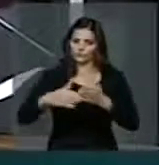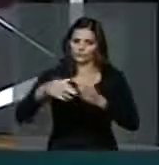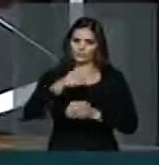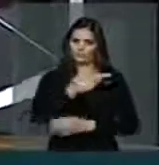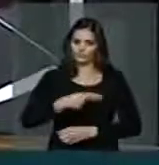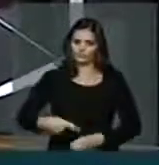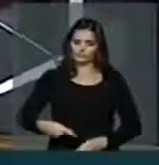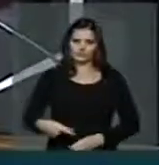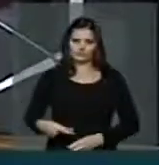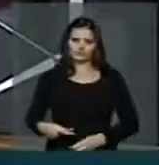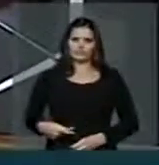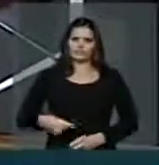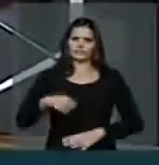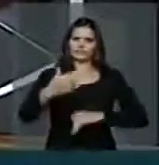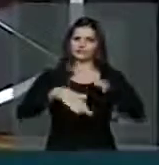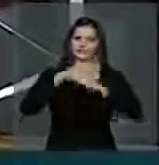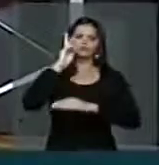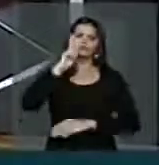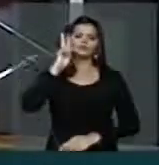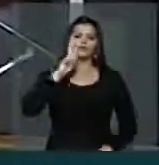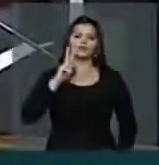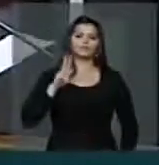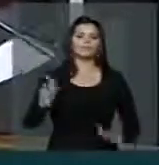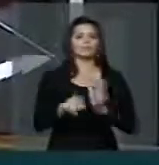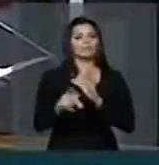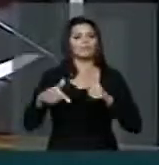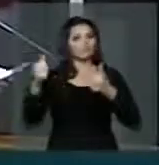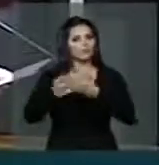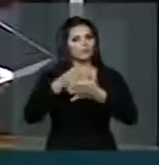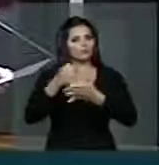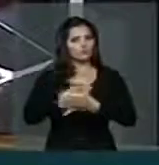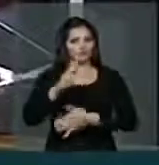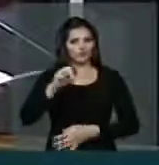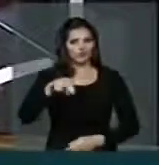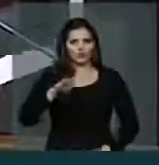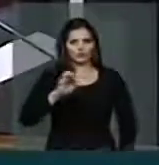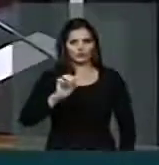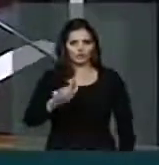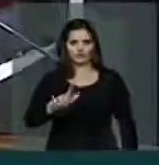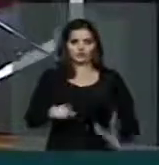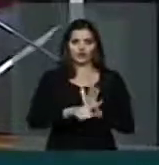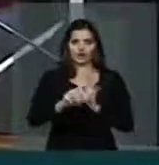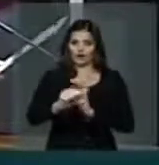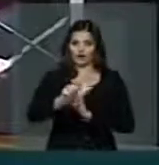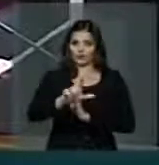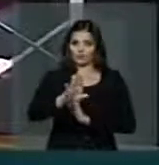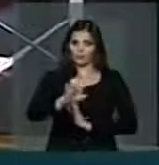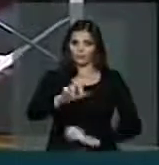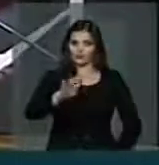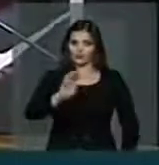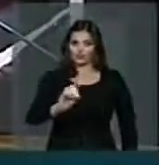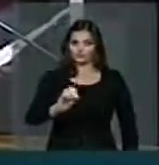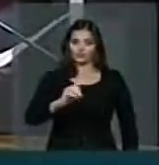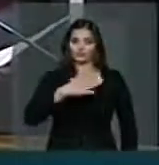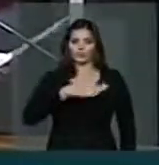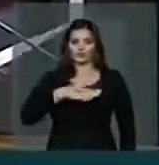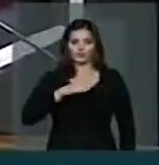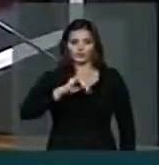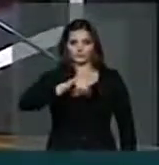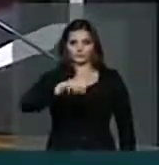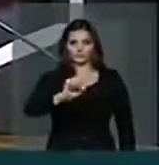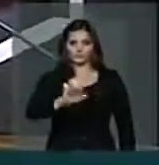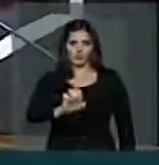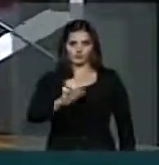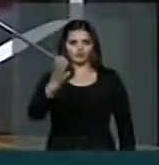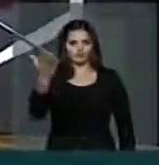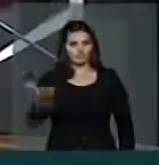sua história, a história de luta da CONTAG, o Alberto Broche, nosso querido José Francisco da